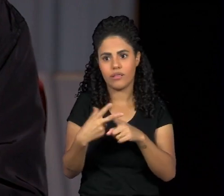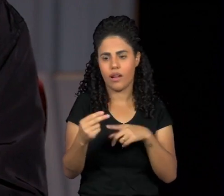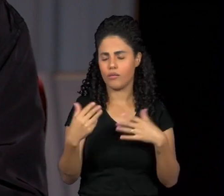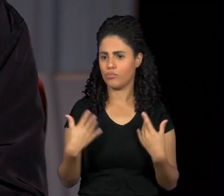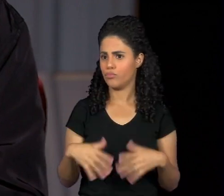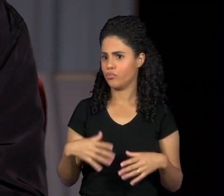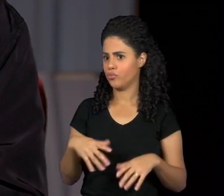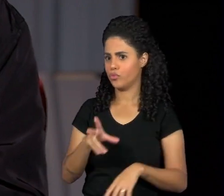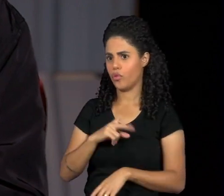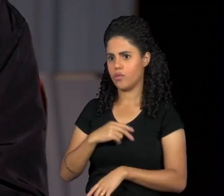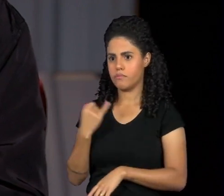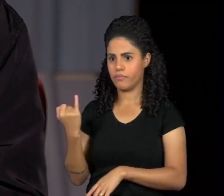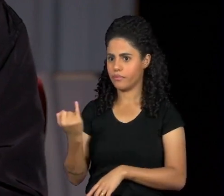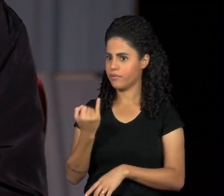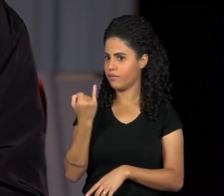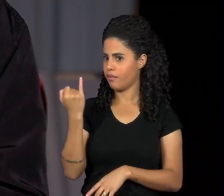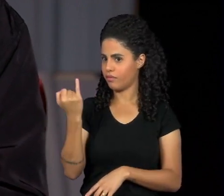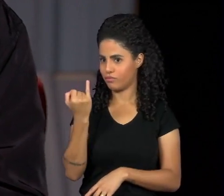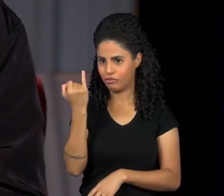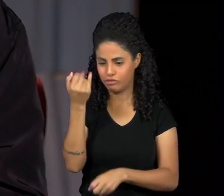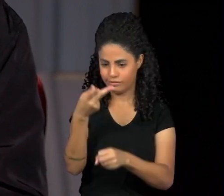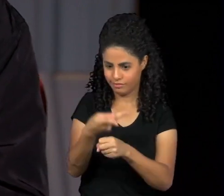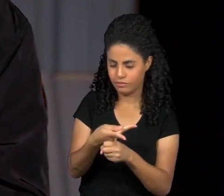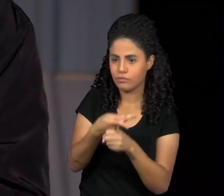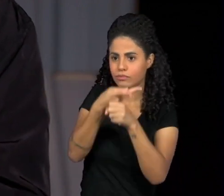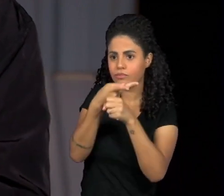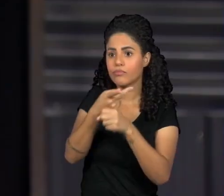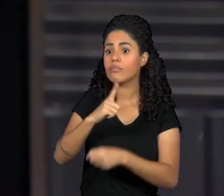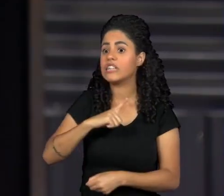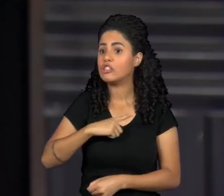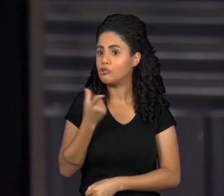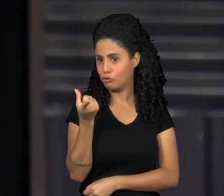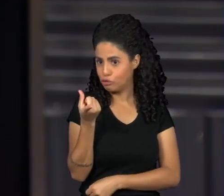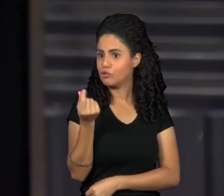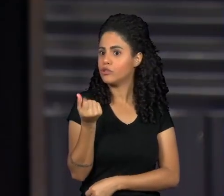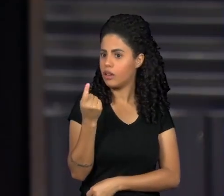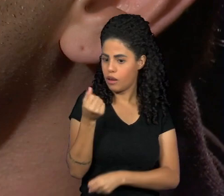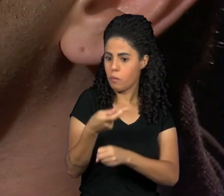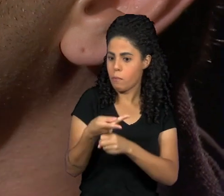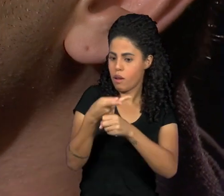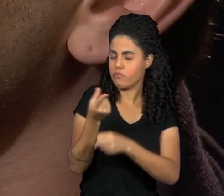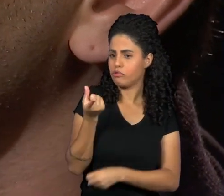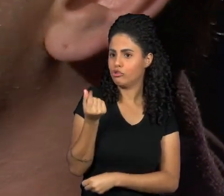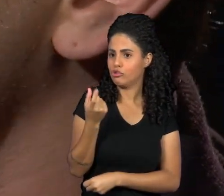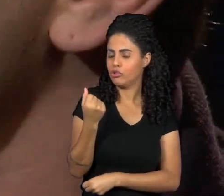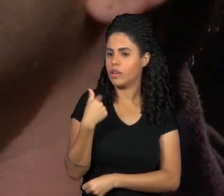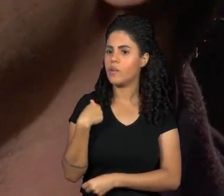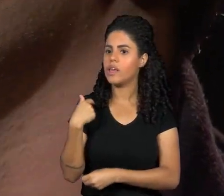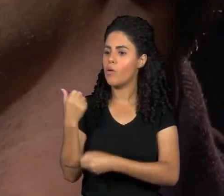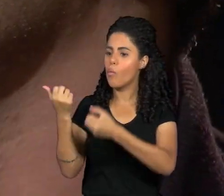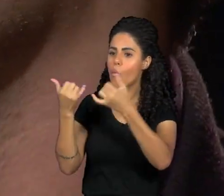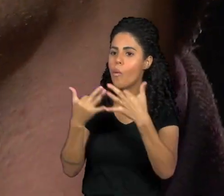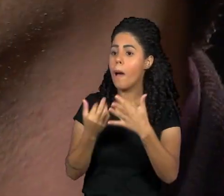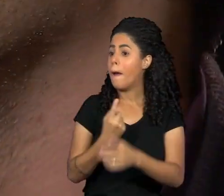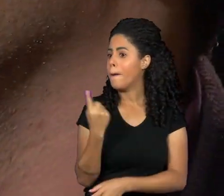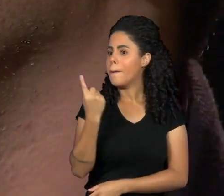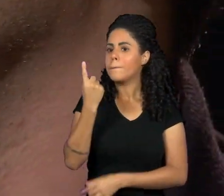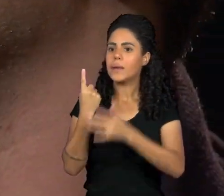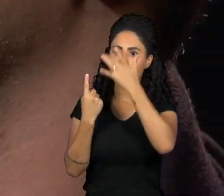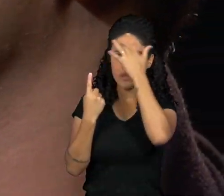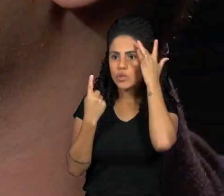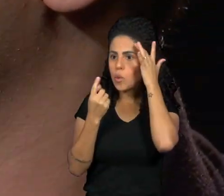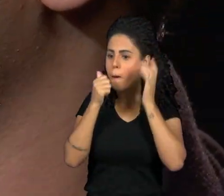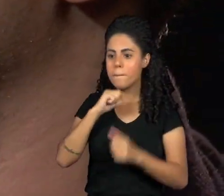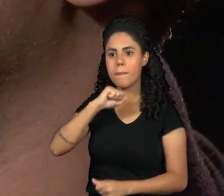importante. Tinha um prêmio em dinheiro. E aí eu contei, a primeira pessoa que eu quis contar era ela,